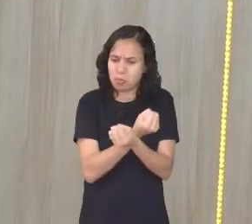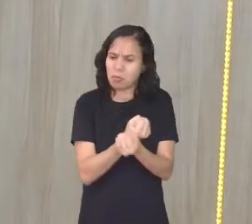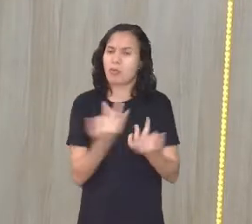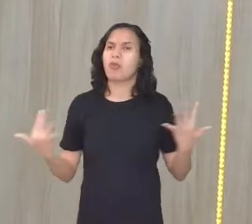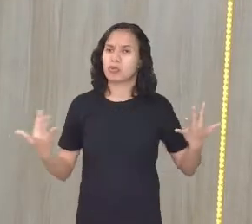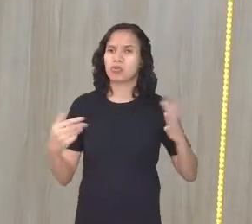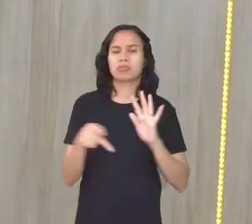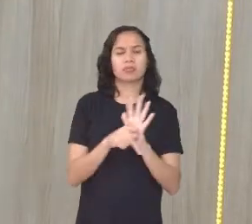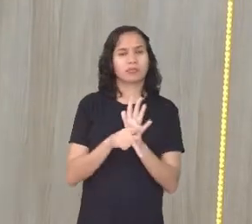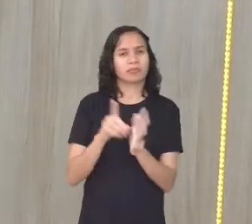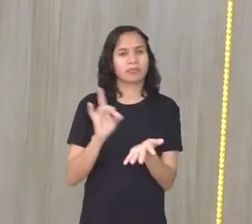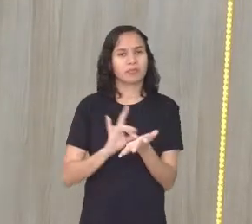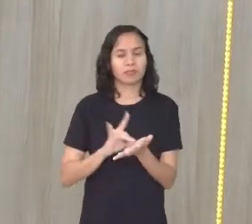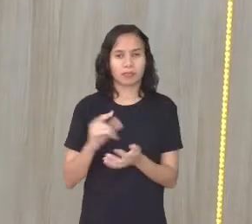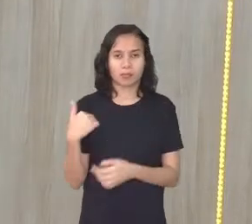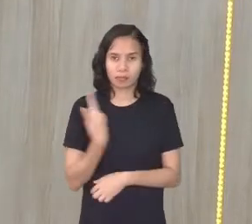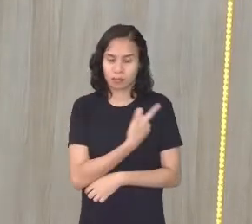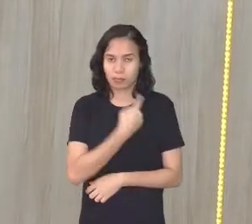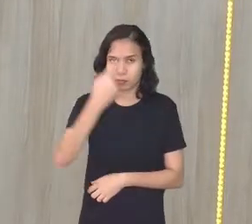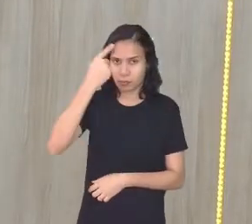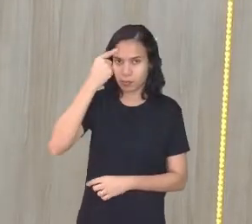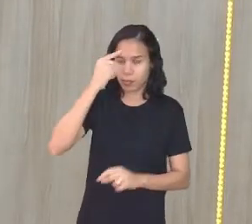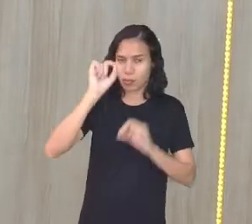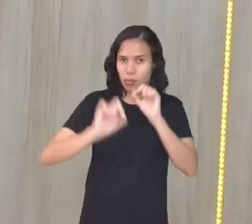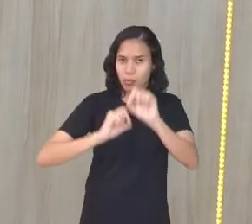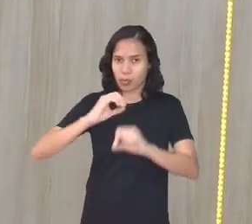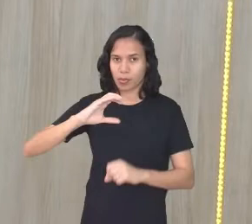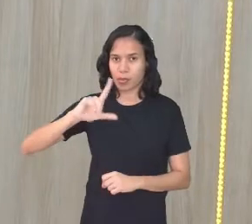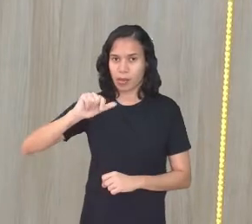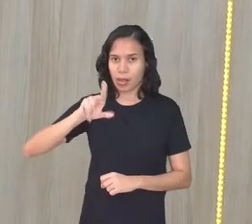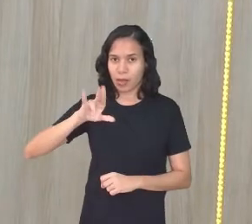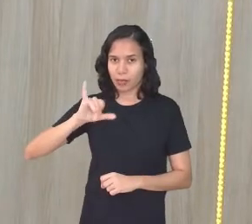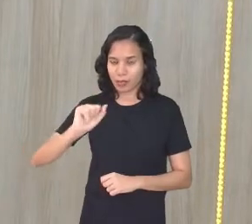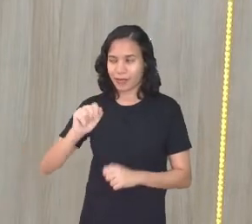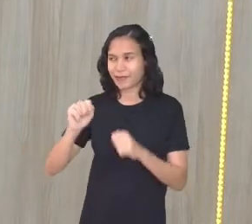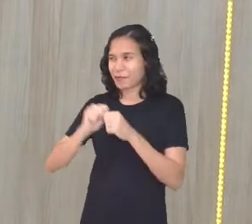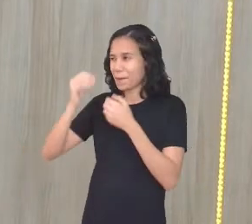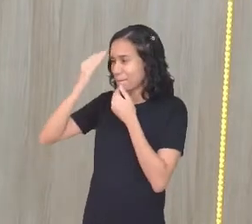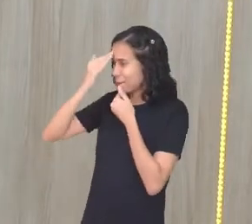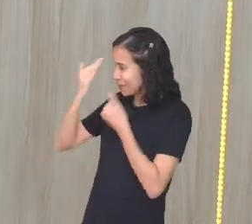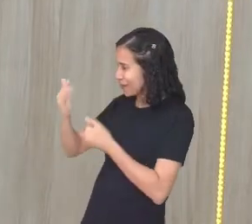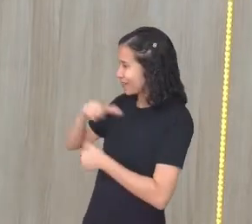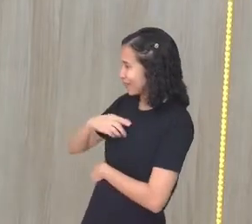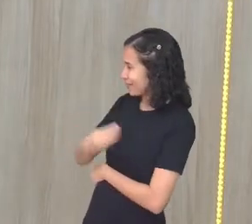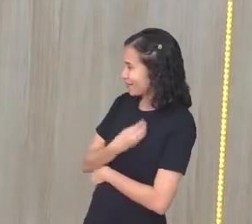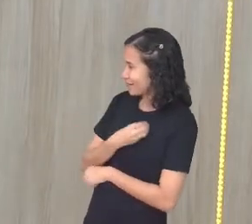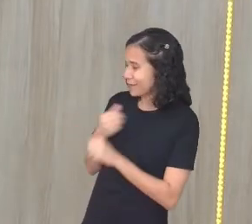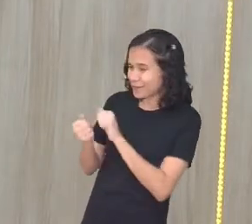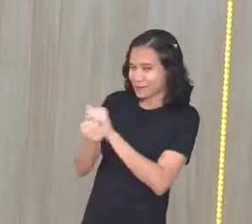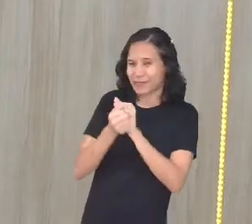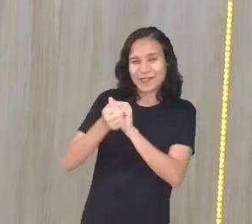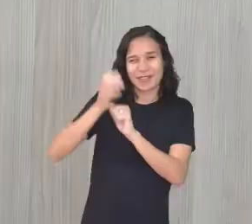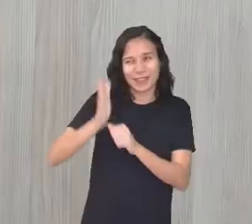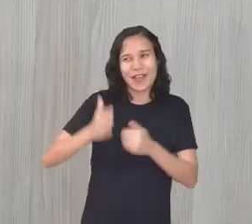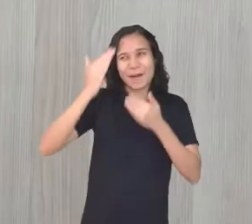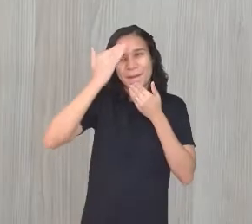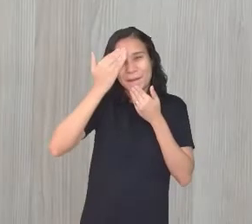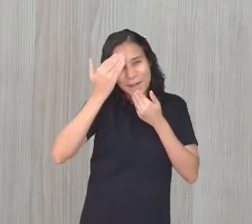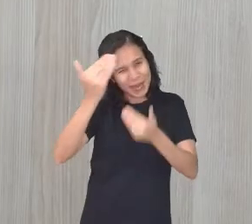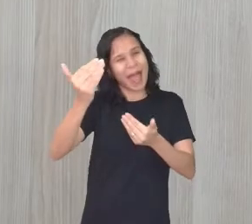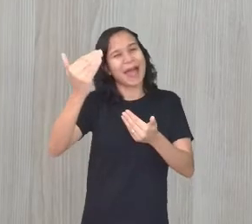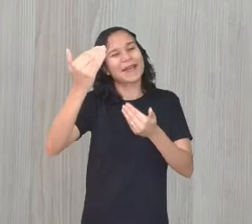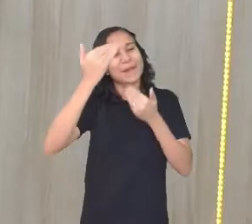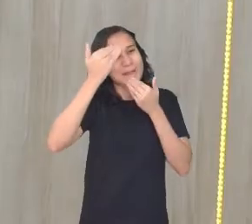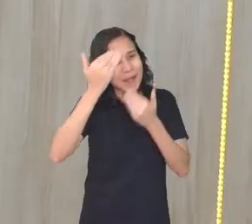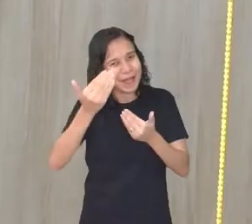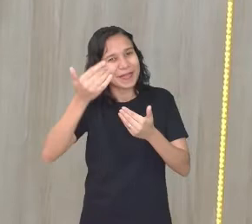de fato, para a gente pensar. E o que foi que a professora Cláudia fez aqui? Muito obrigada, professora Cláudia. Desde agora, já agradecendo, vou